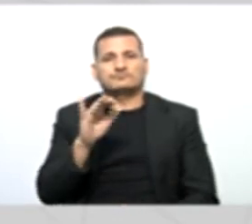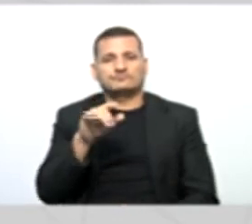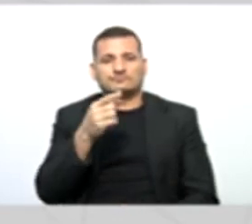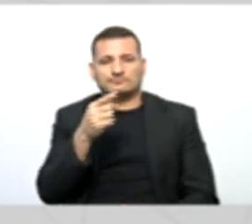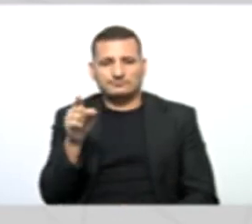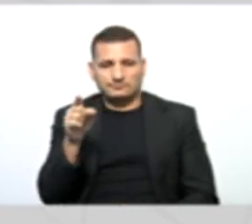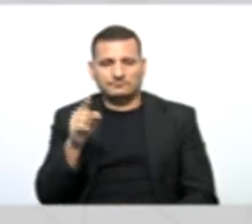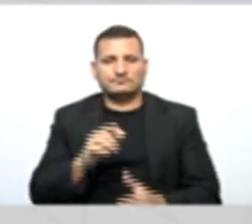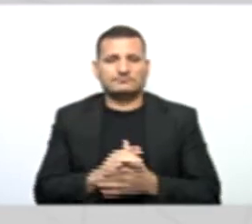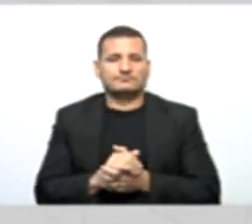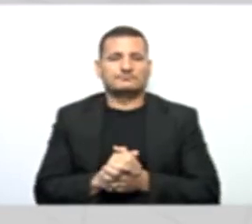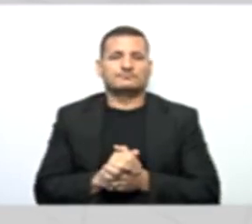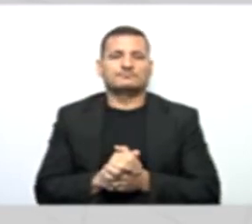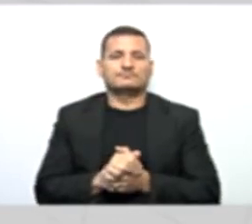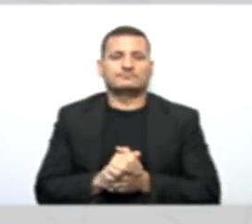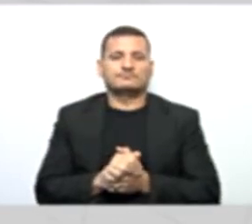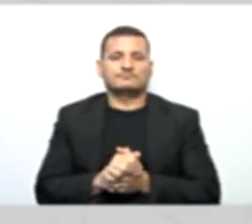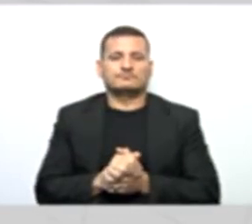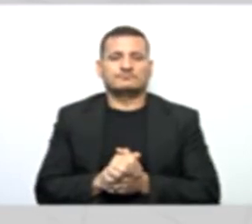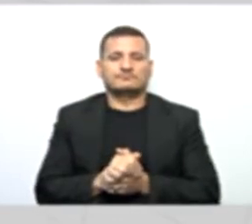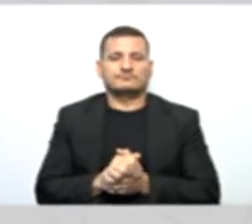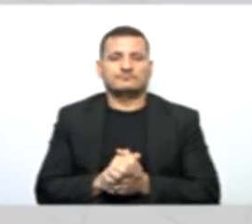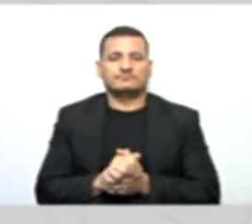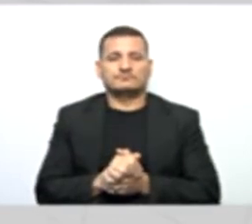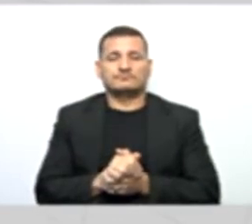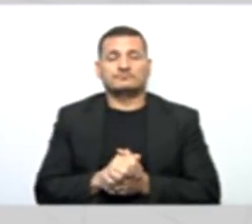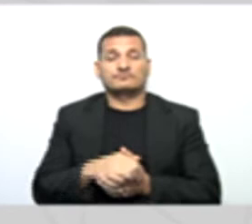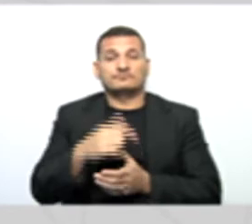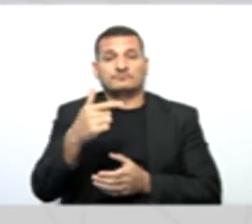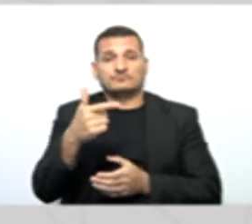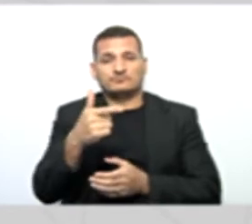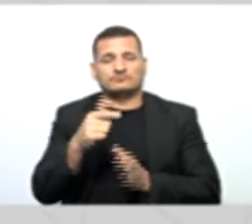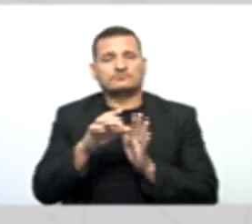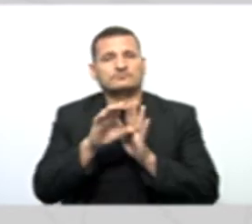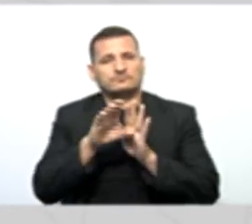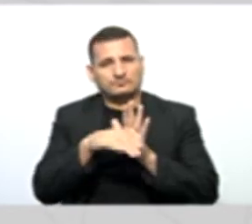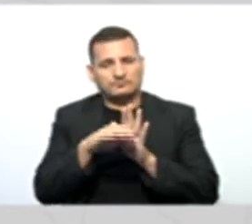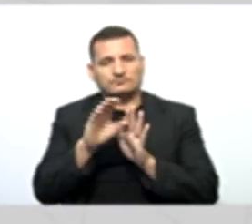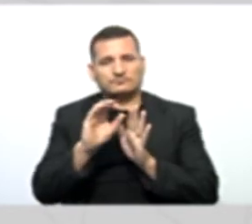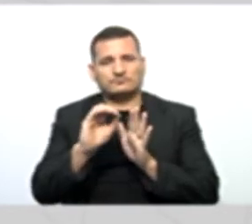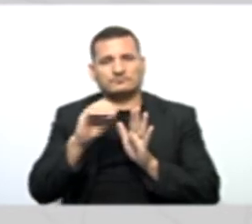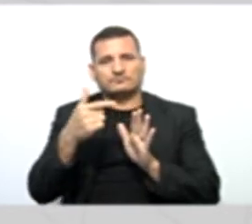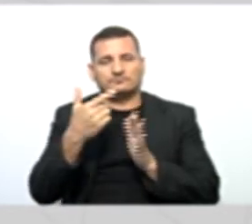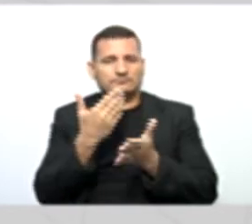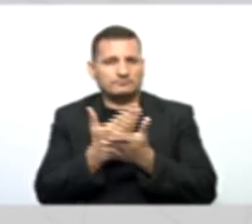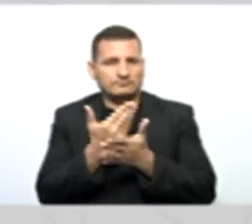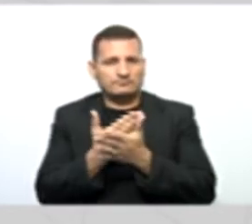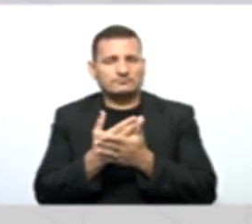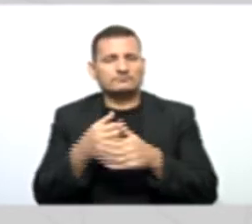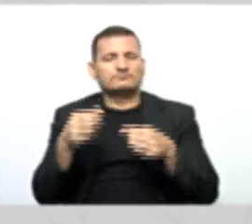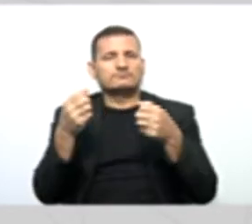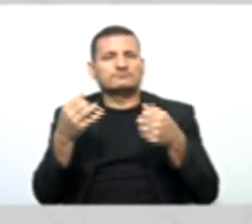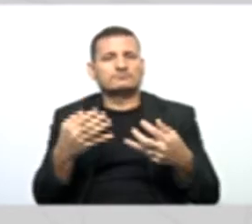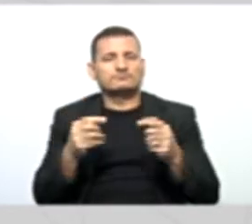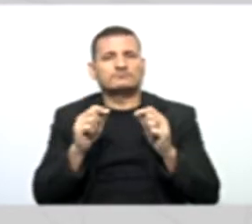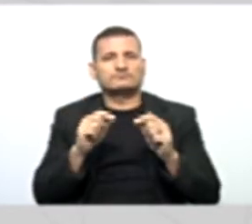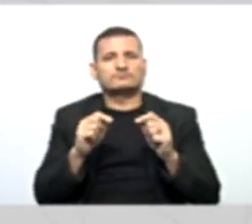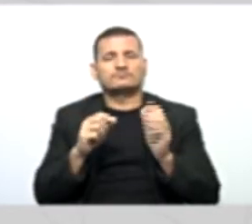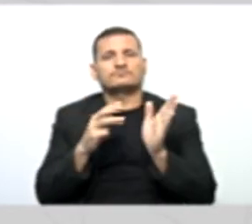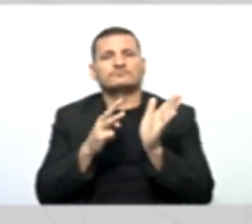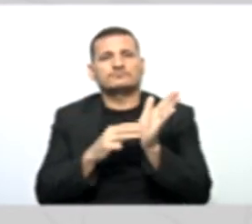pessoal. Olha a questão 2. Baseado nos conceitos abordados na aula 02, explique o que é um